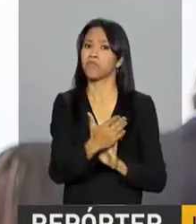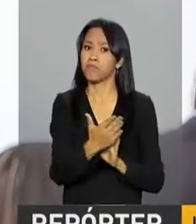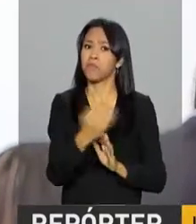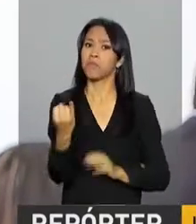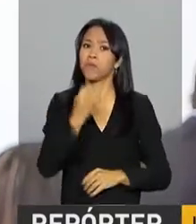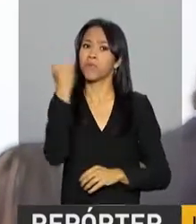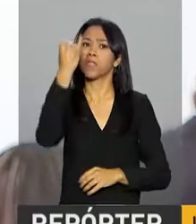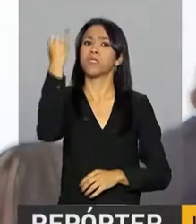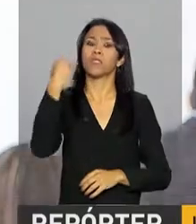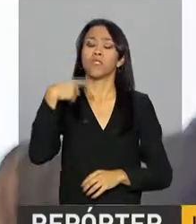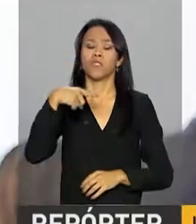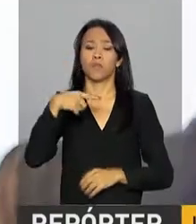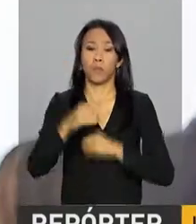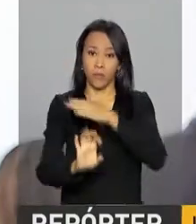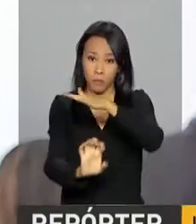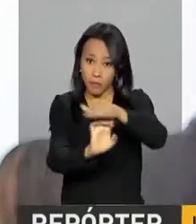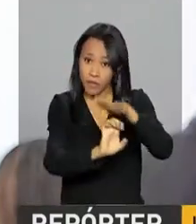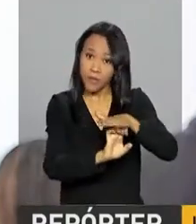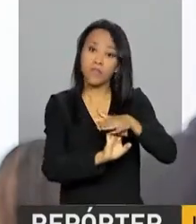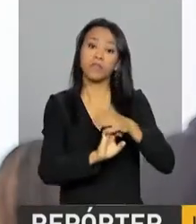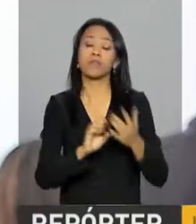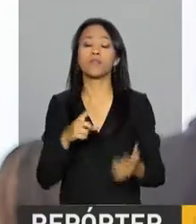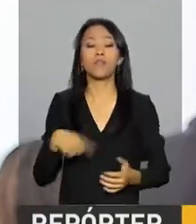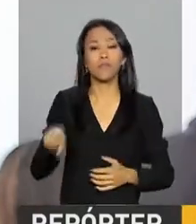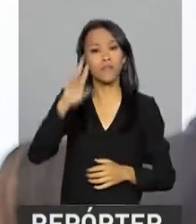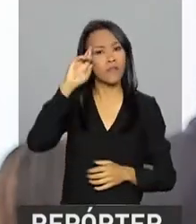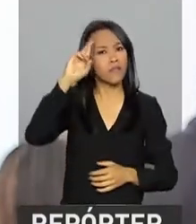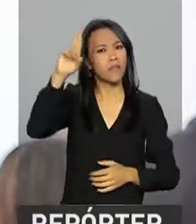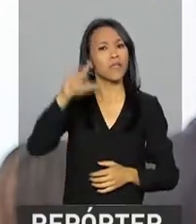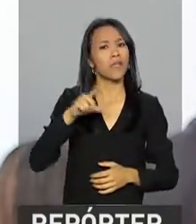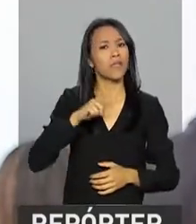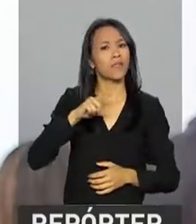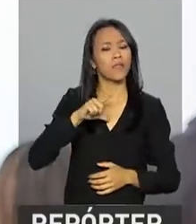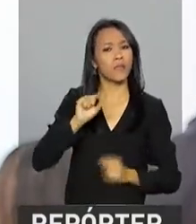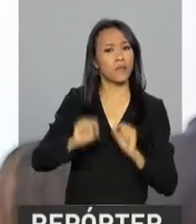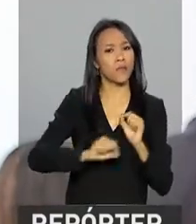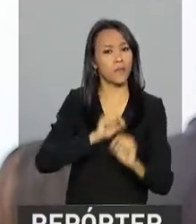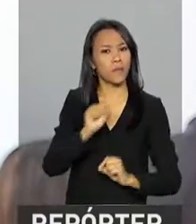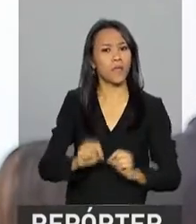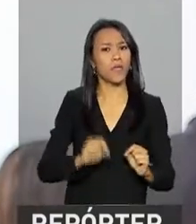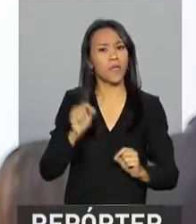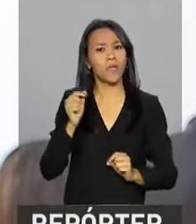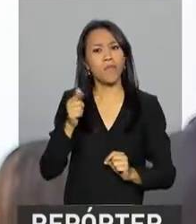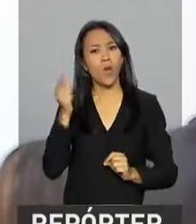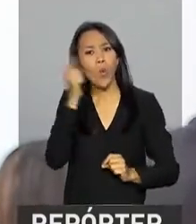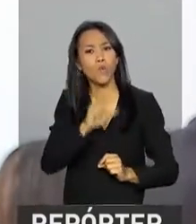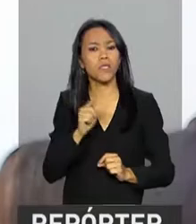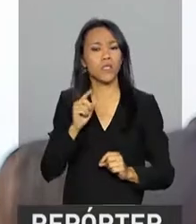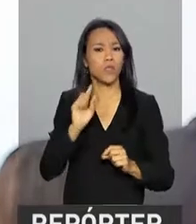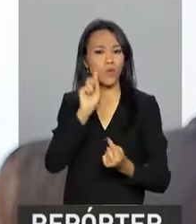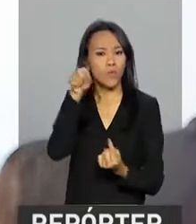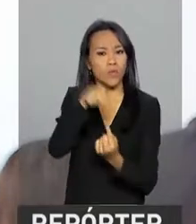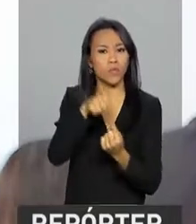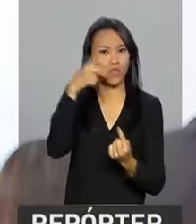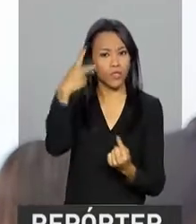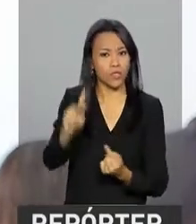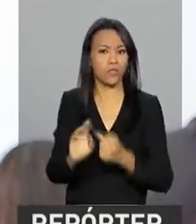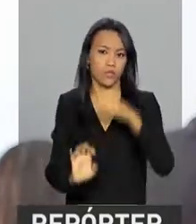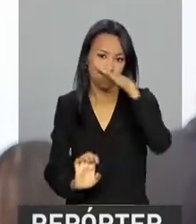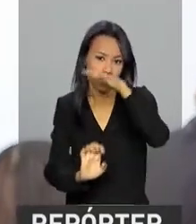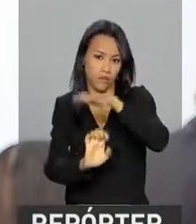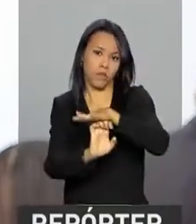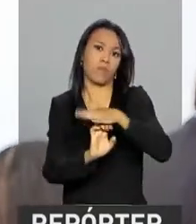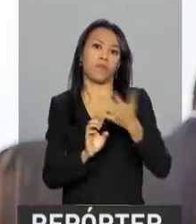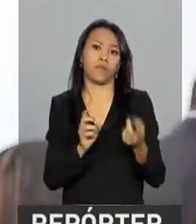é de uma empresa pra o empresário tem um fôlego a ele alcançar os objetivos nem as metas